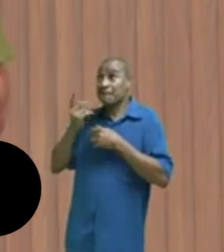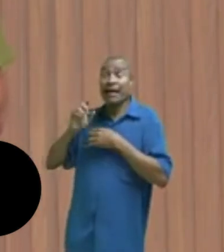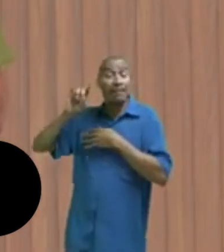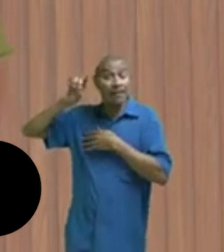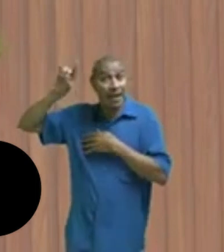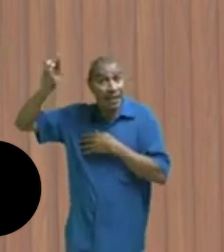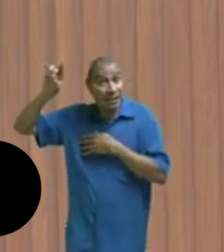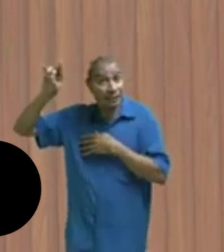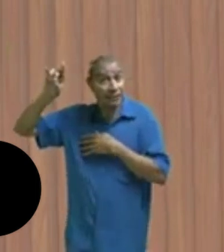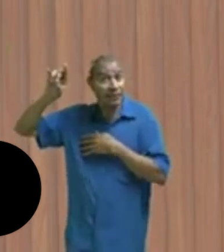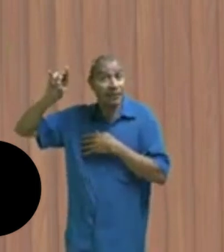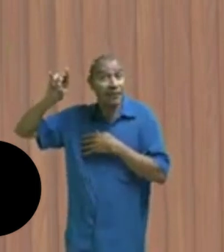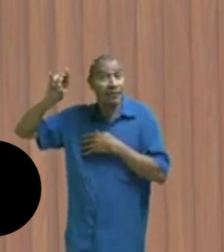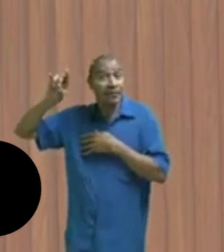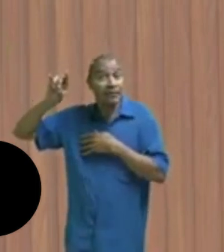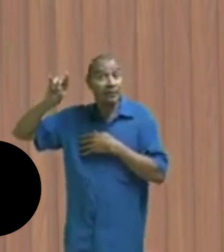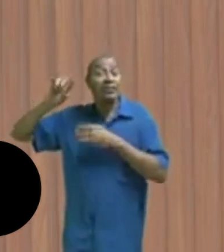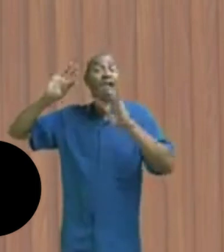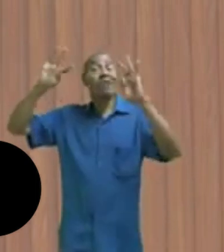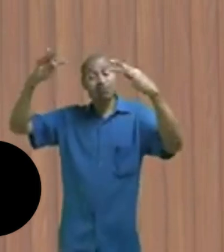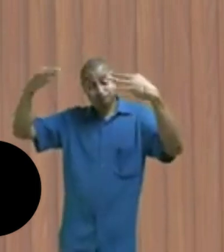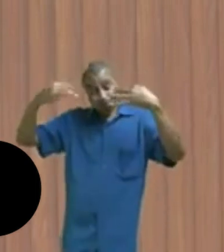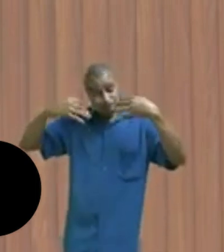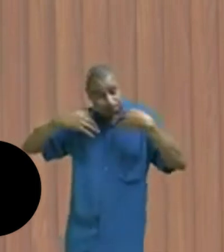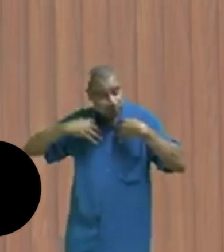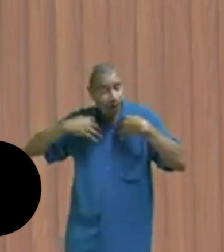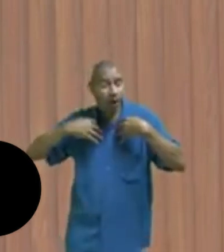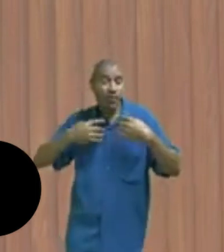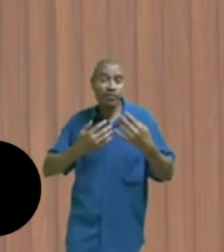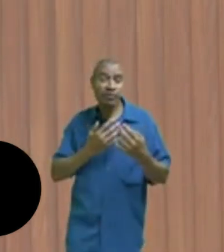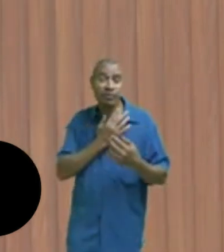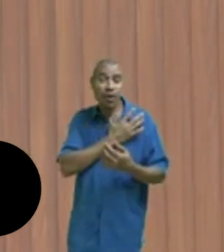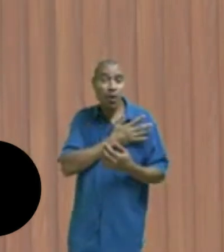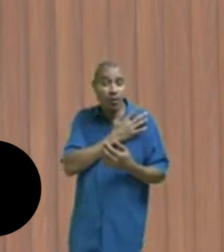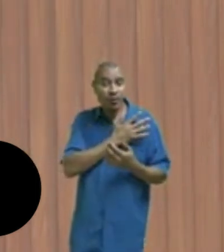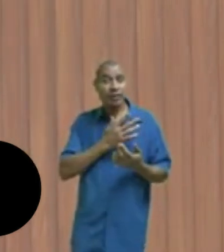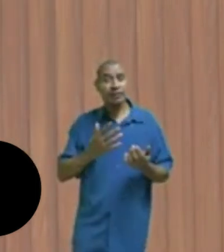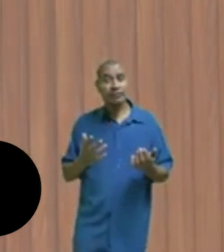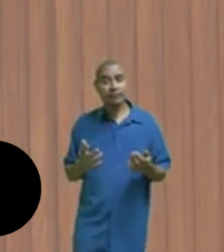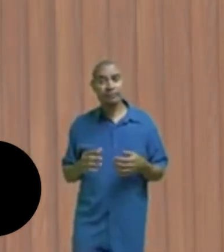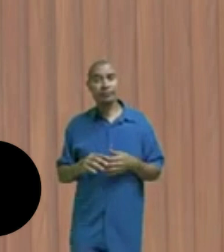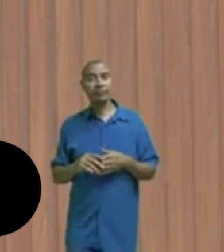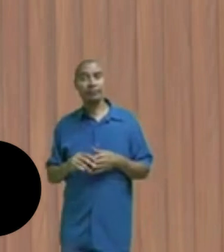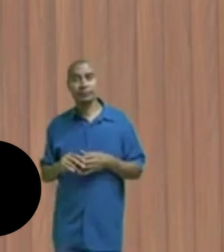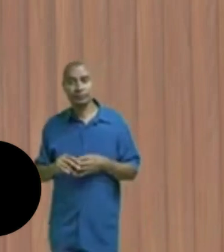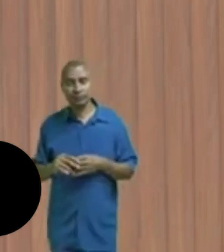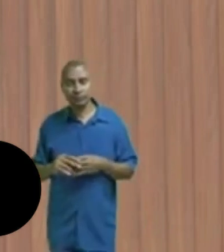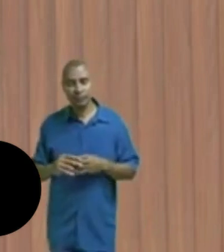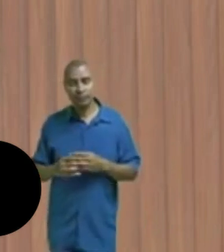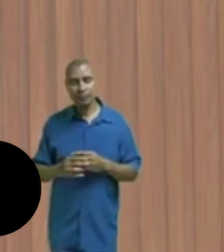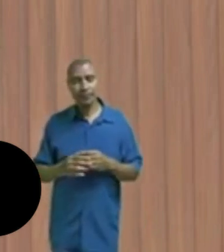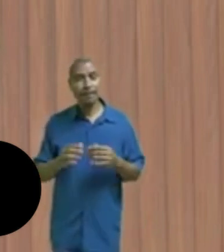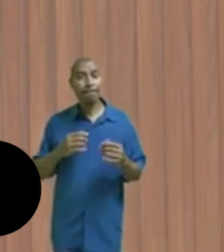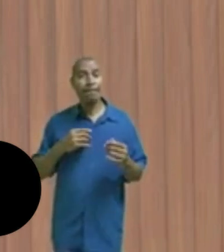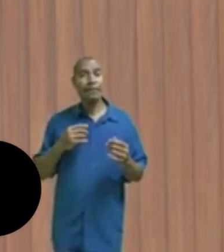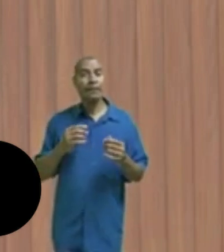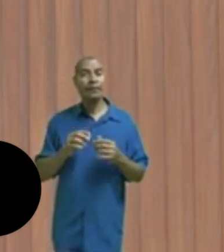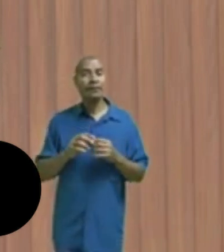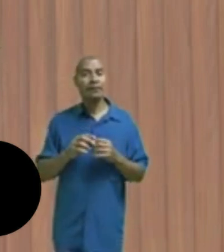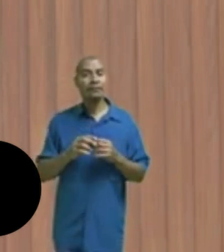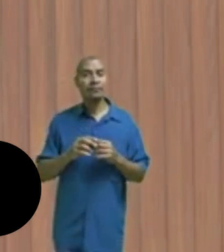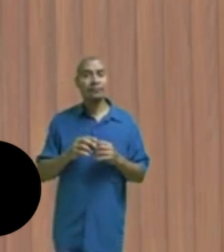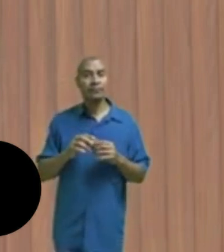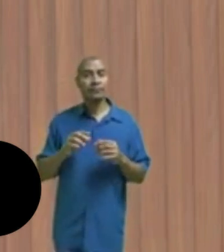diz respeito à prática religiosa, ao trabalho, ao serviço, à tradição, à moral. Mas